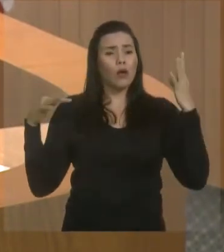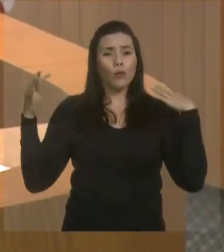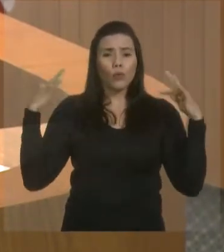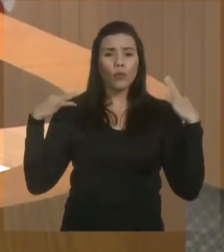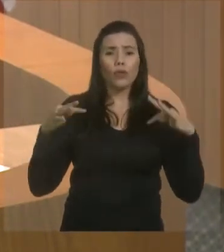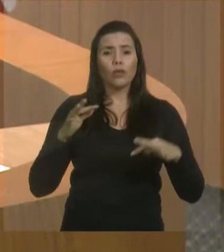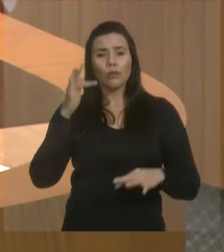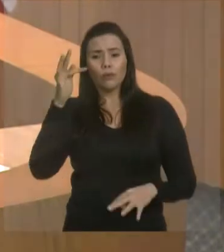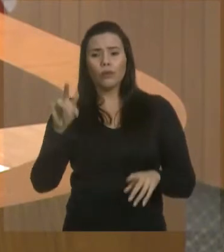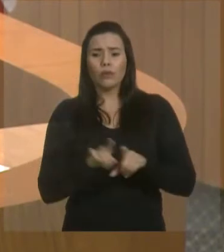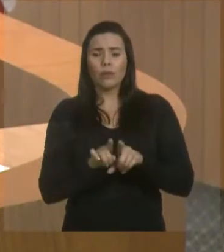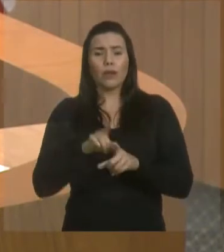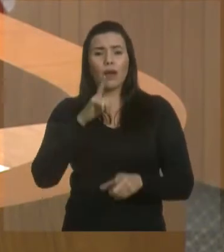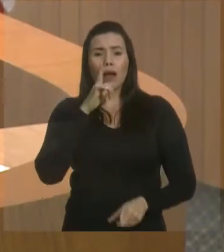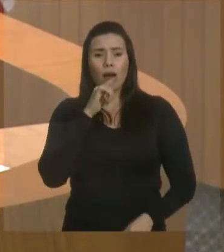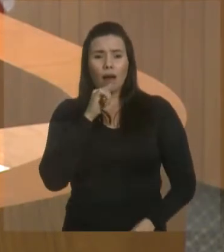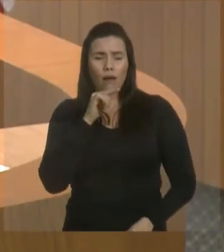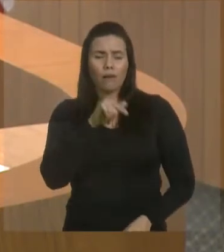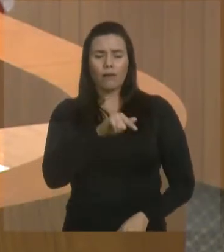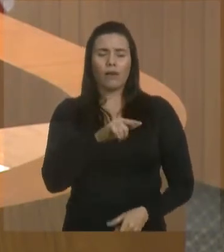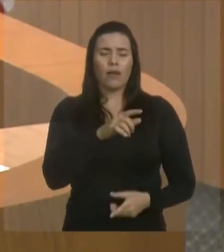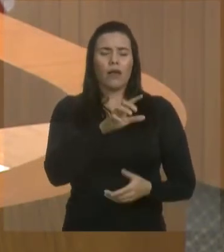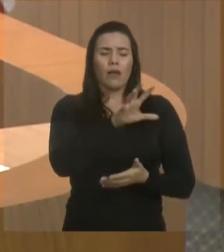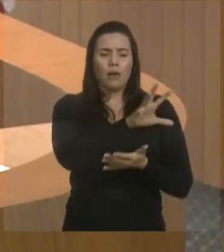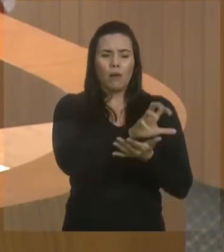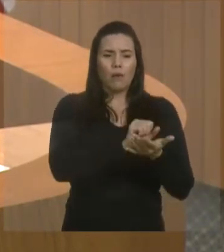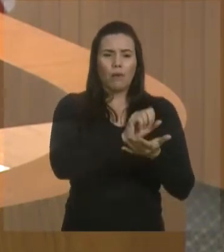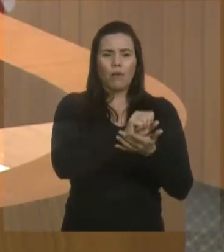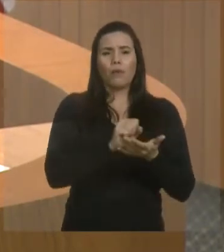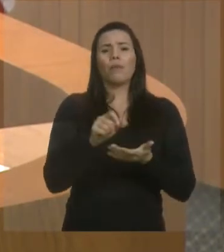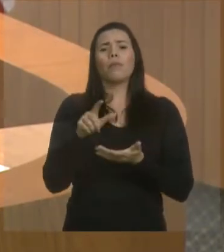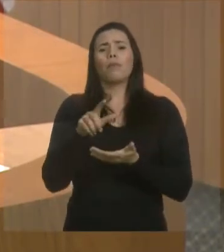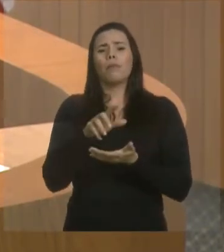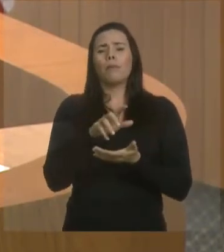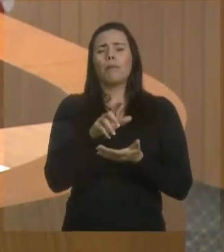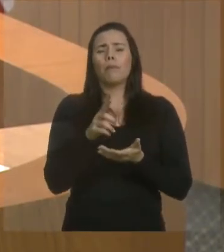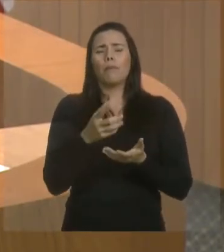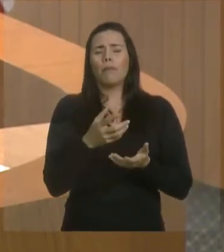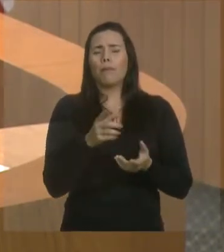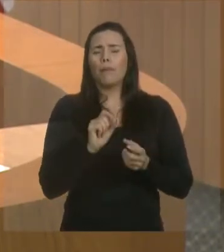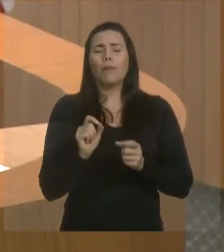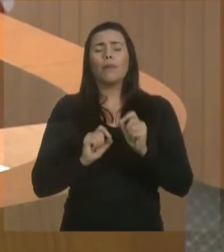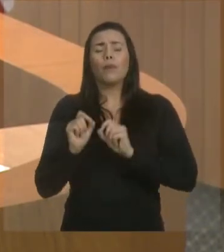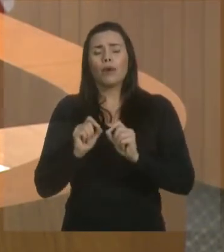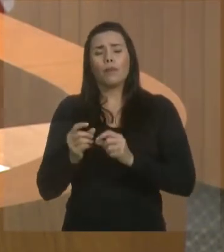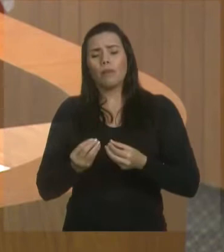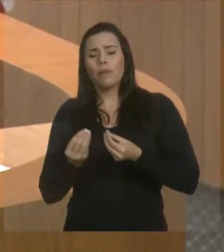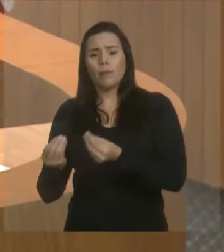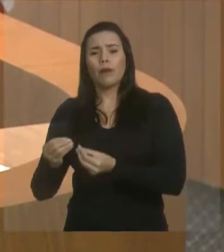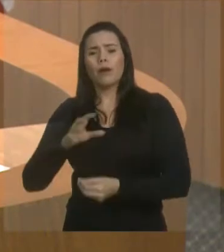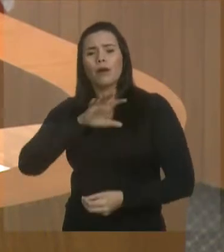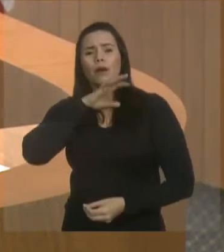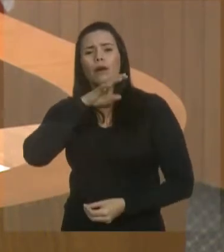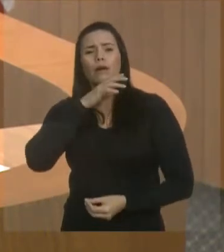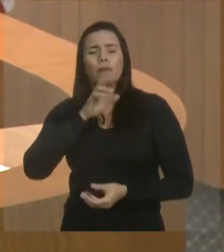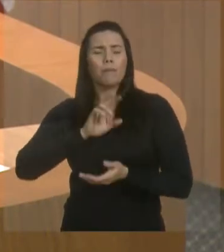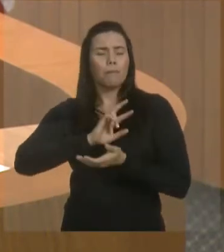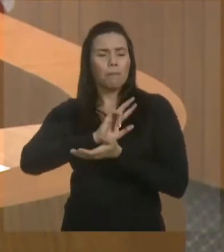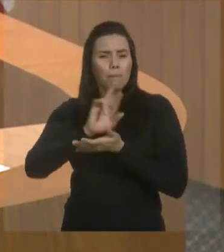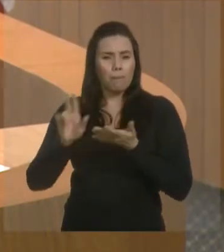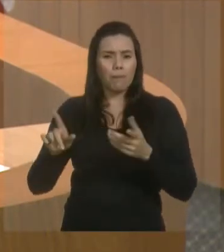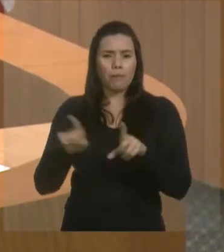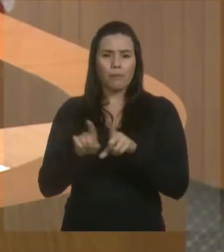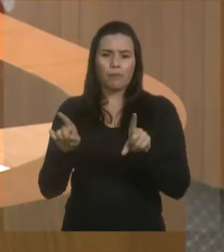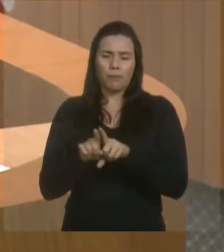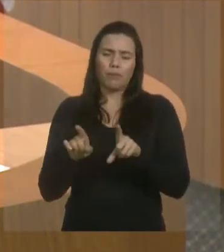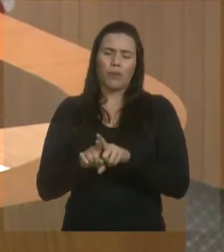para irrigação, que é utilizada para dar de beber aos animais, é utilizado para abastecimento de água potável